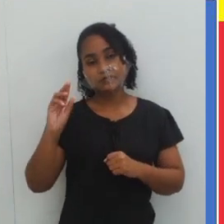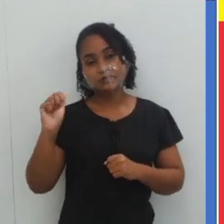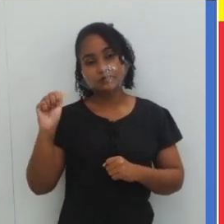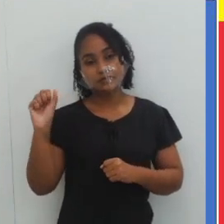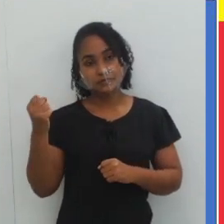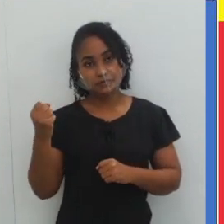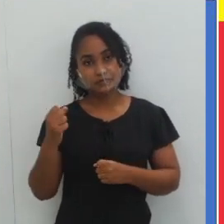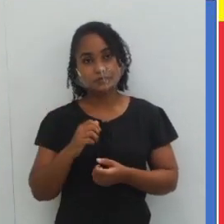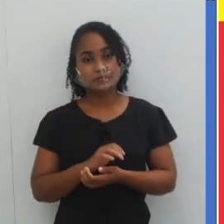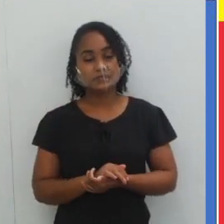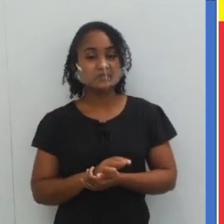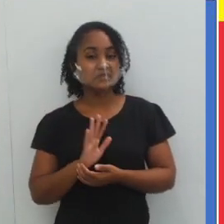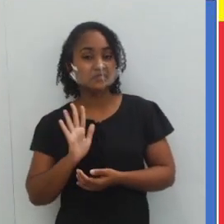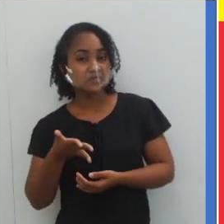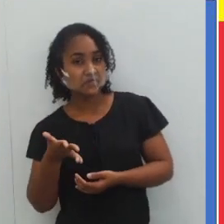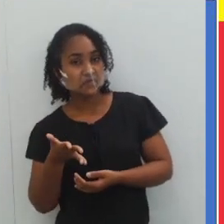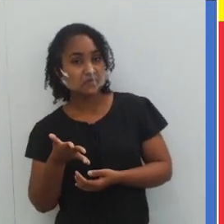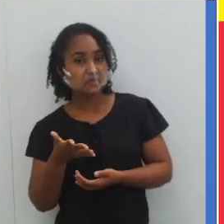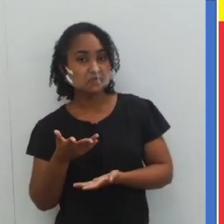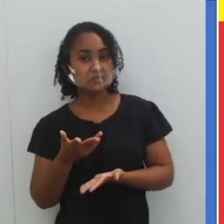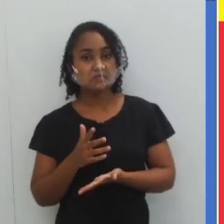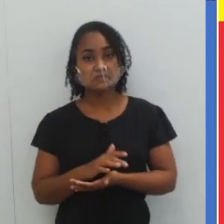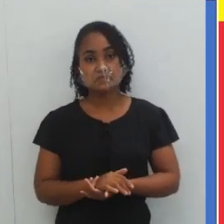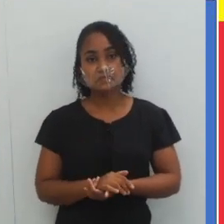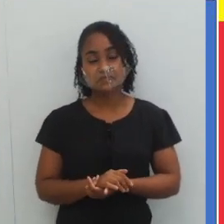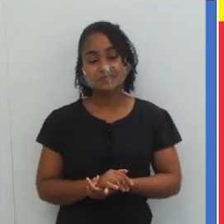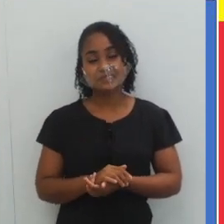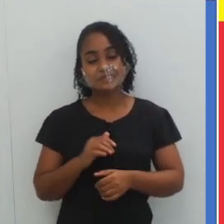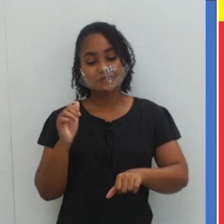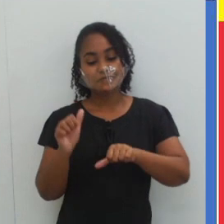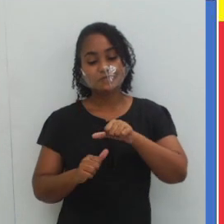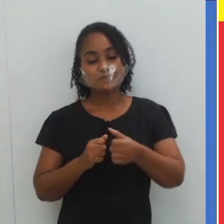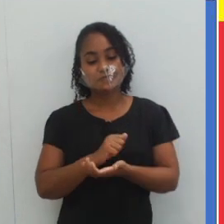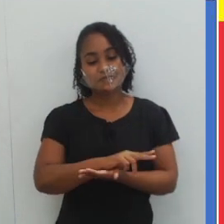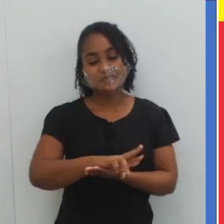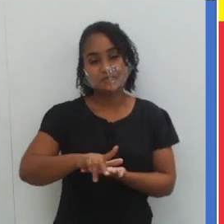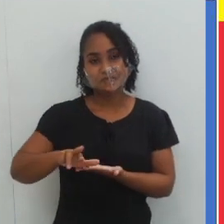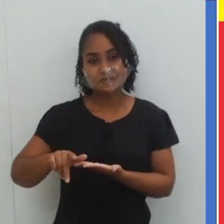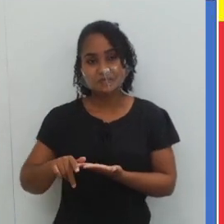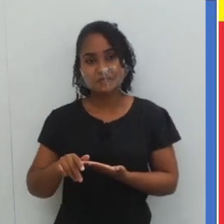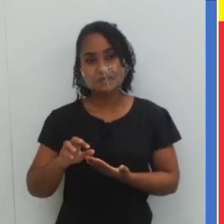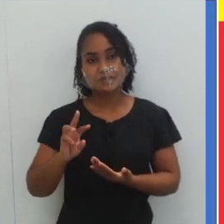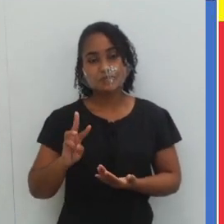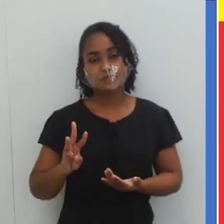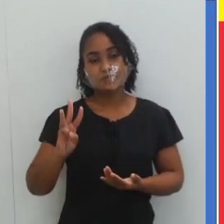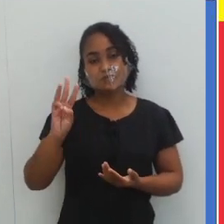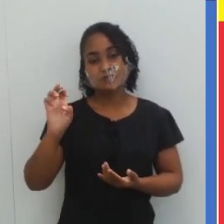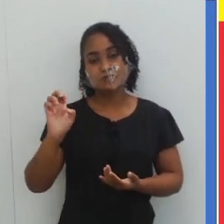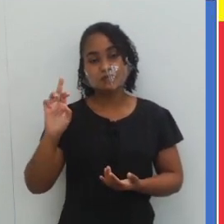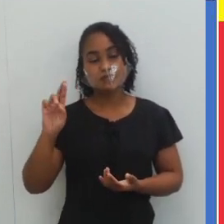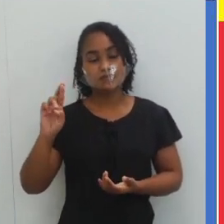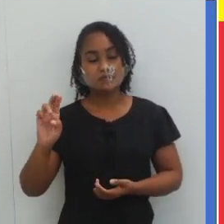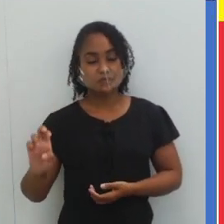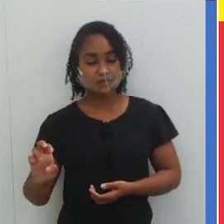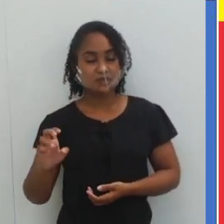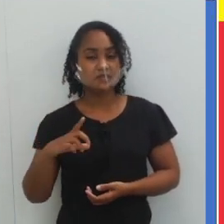was, ou seja, era ou estava. E para o plural, o verbo to be fica were,